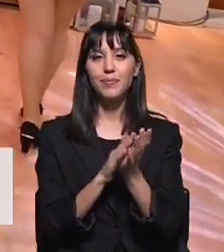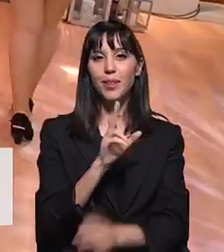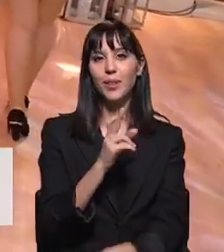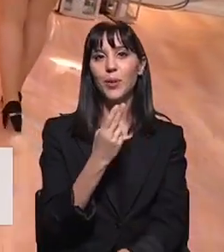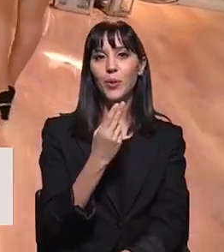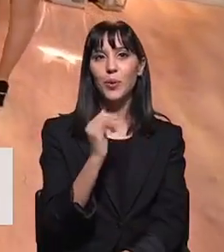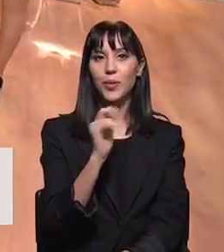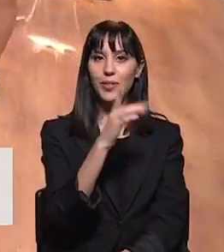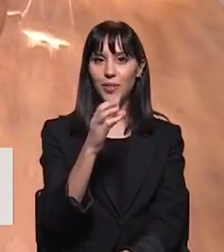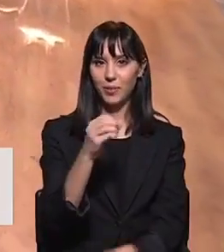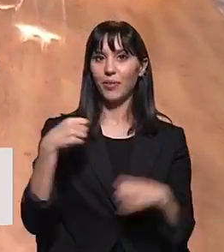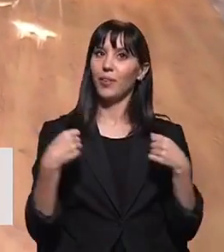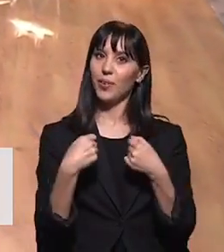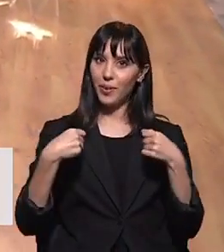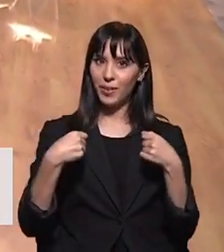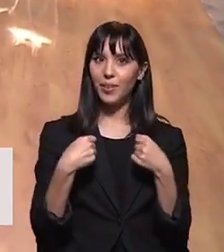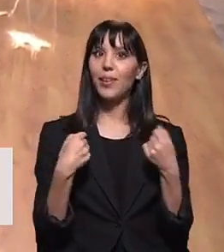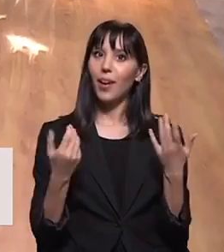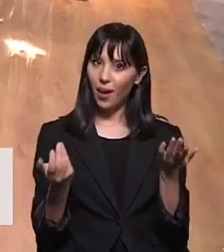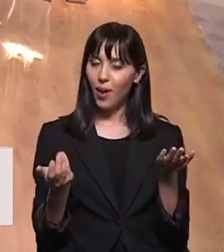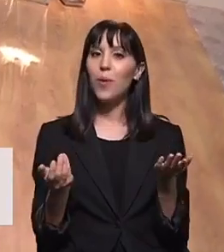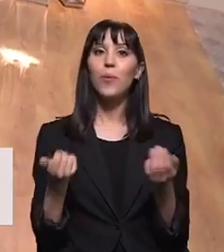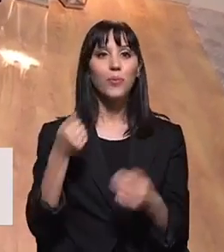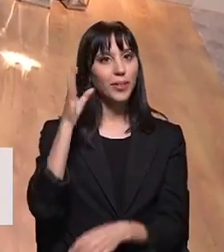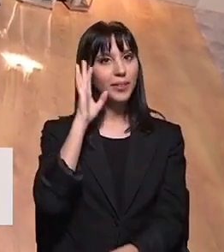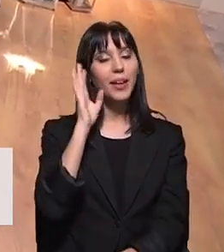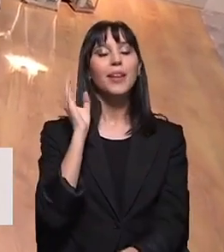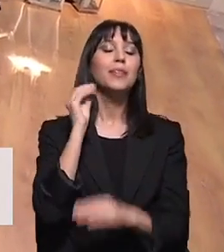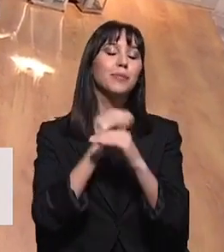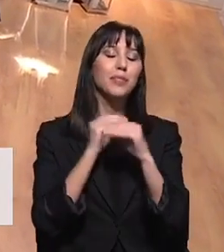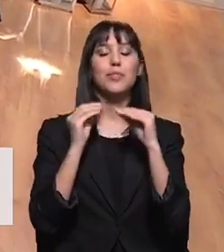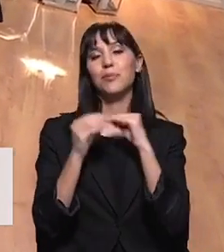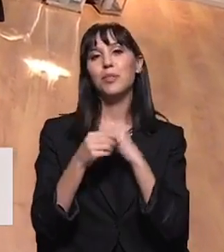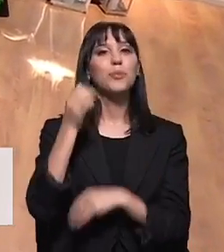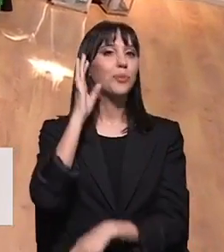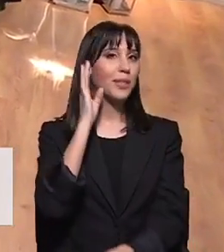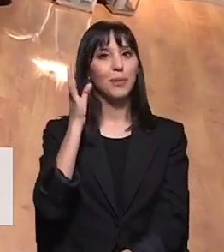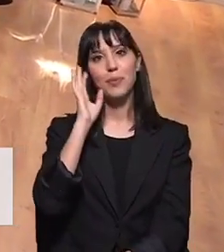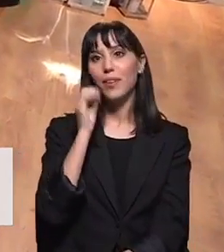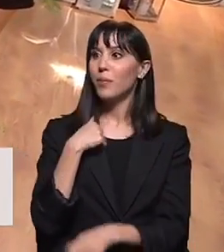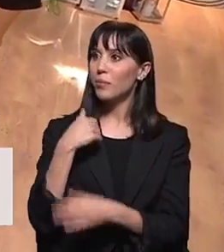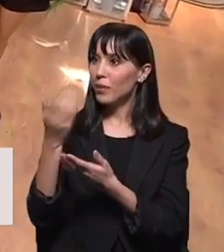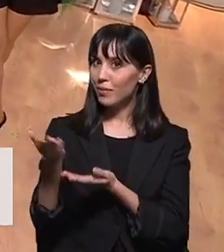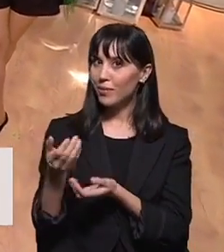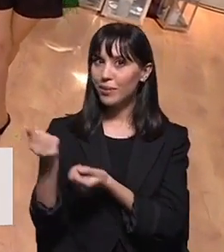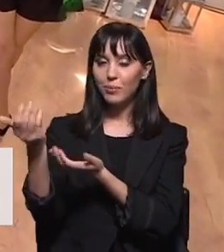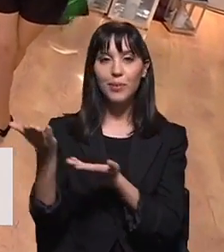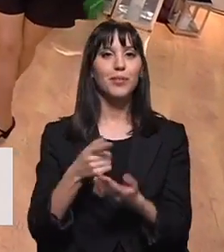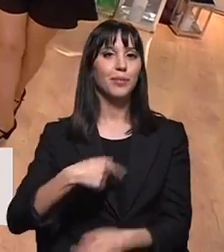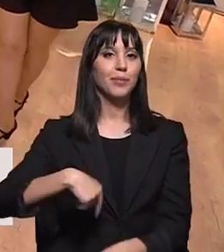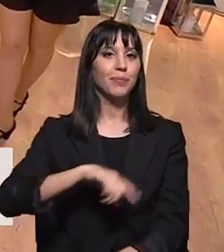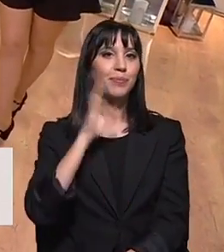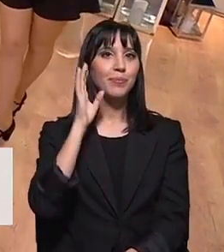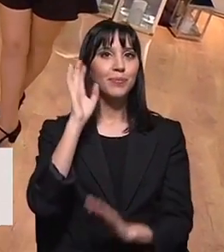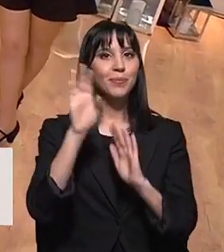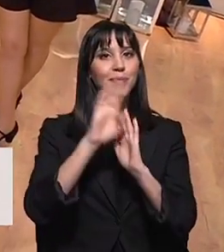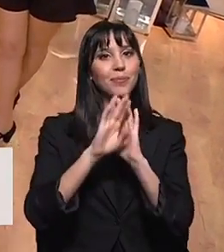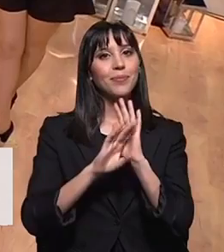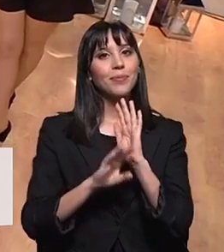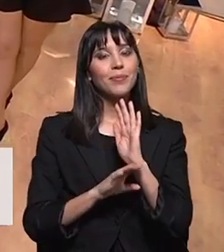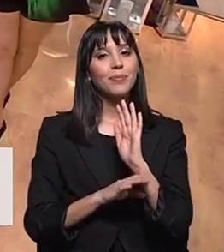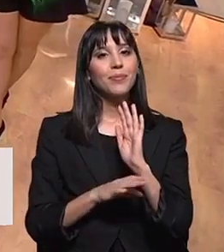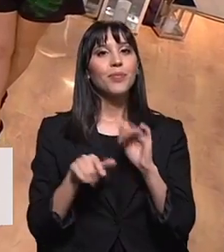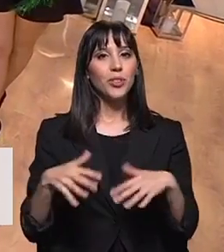Luizinho do acordeão, a abrir bem. Boa tarde. Uma beijoca, boa tarde. Bem-vindo, bem-vindo, boa tarde, bem-vindos à nossa tarde. E a mais